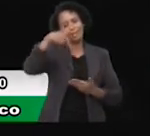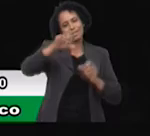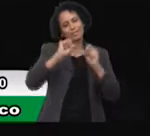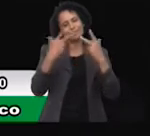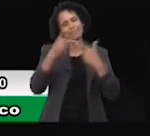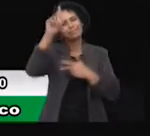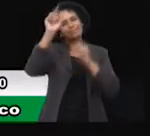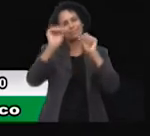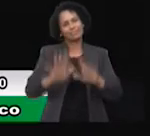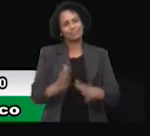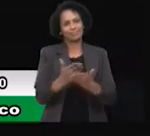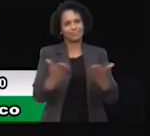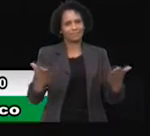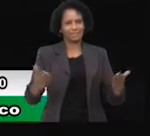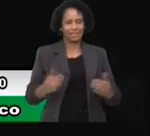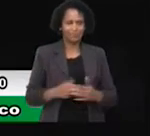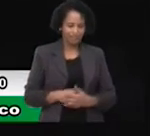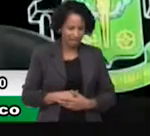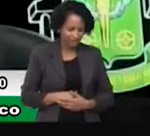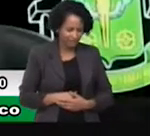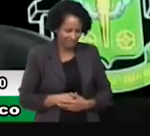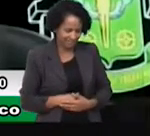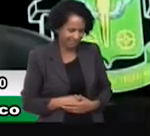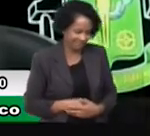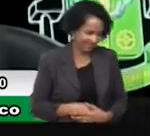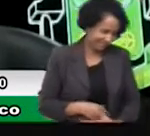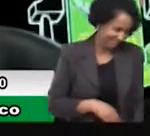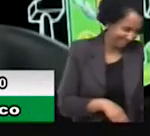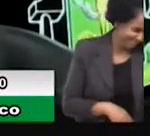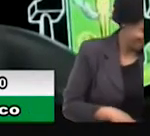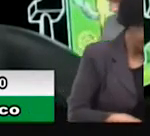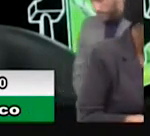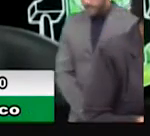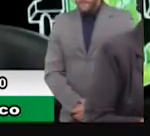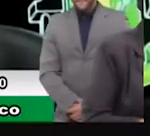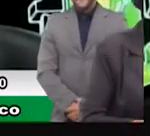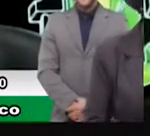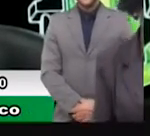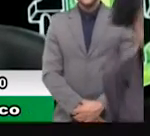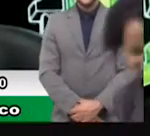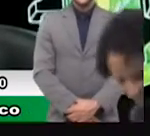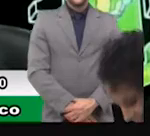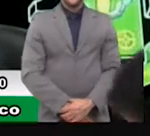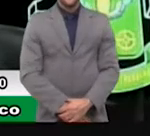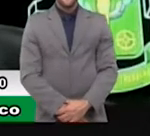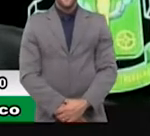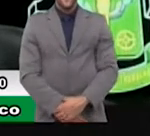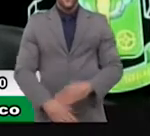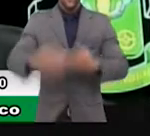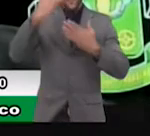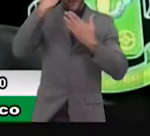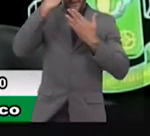Deus abençoe a todos. Obrigado, nobre vereadora Ana Paula. Deixar também aqui a minha palavra de